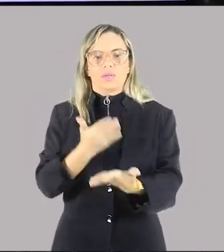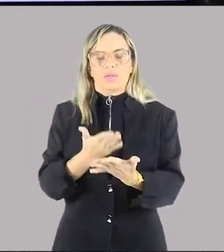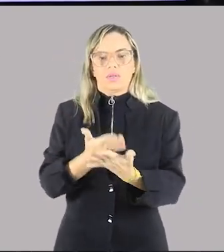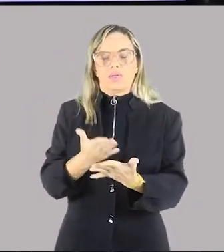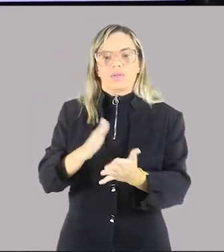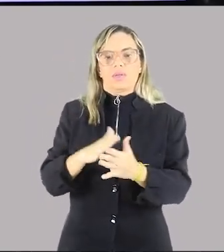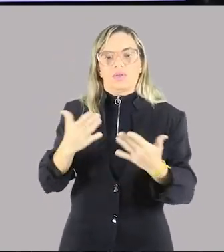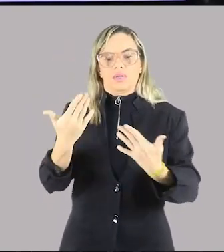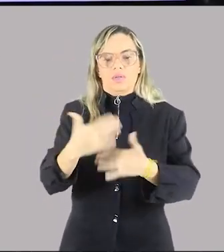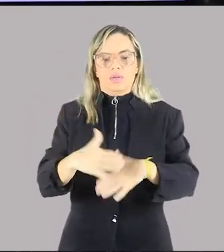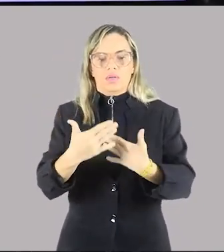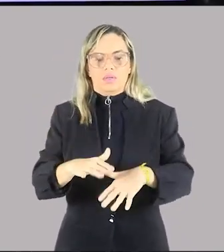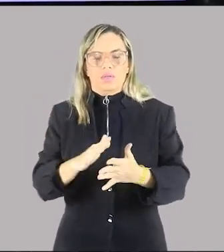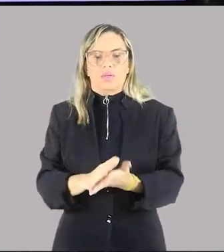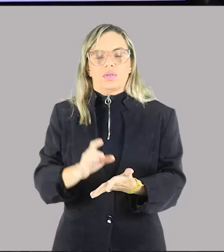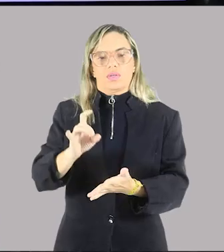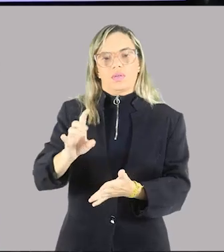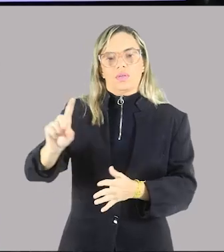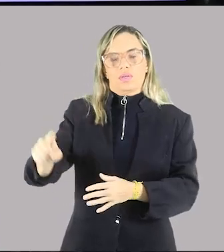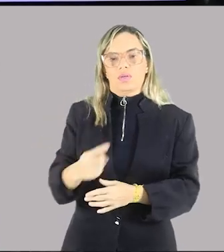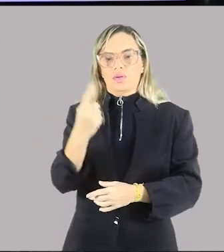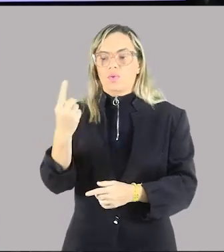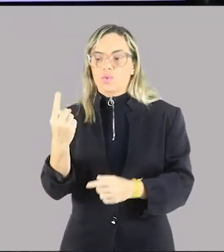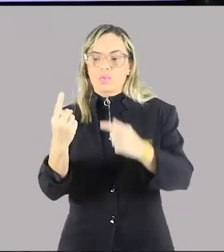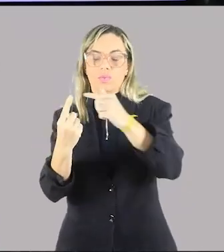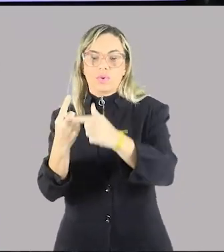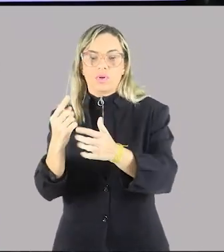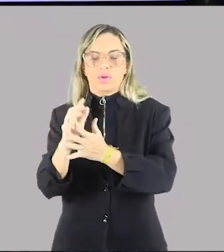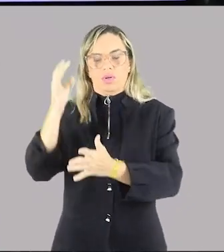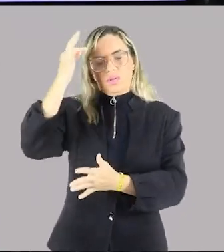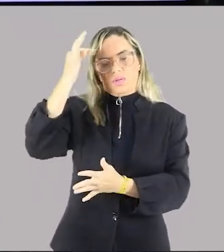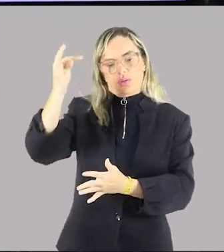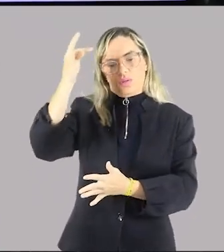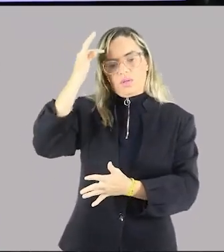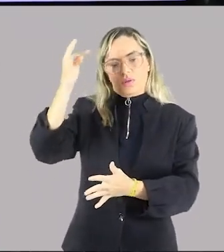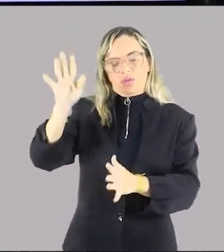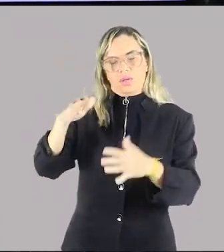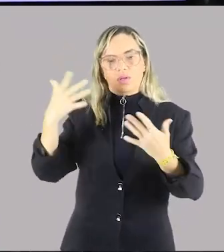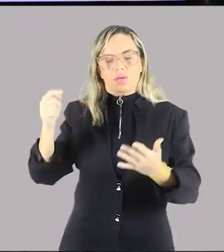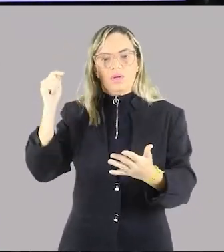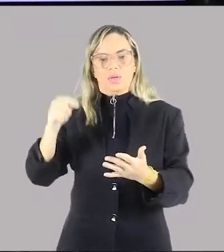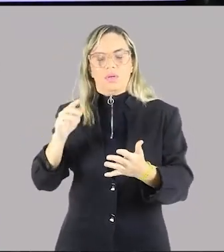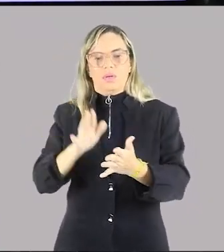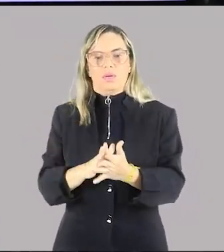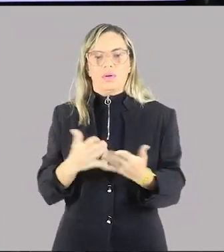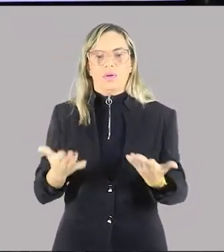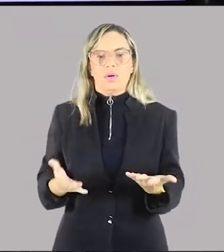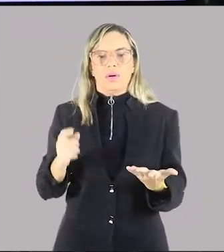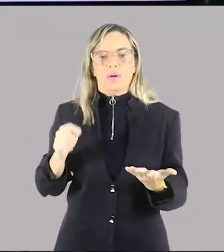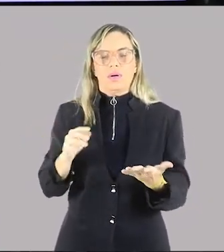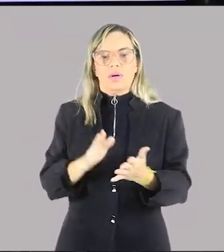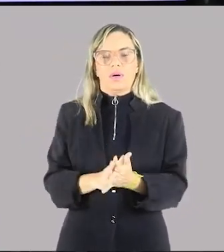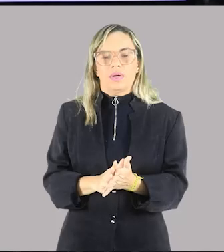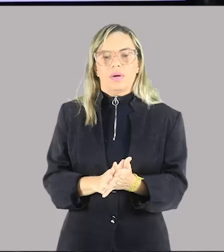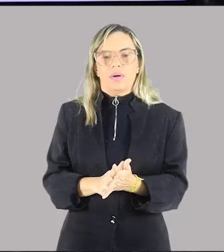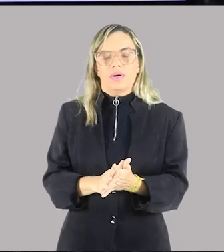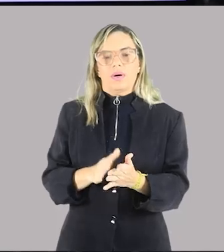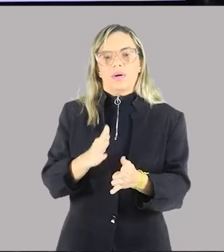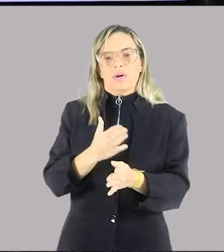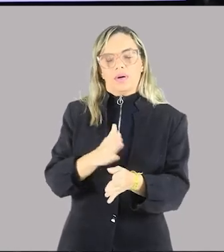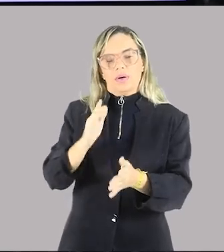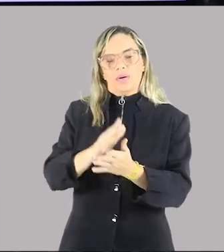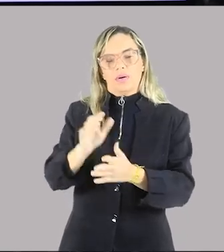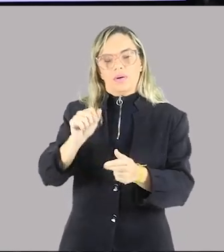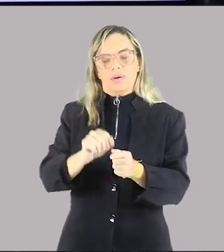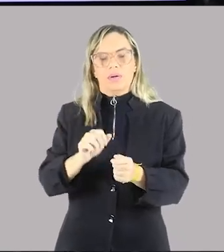prova, apesar de apenas uma delas ser, aliás, a teoria que é exercida, é executada,